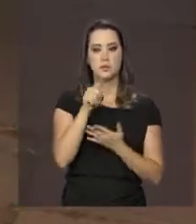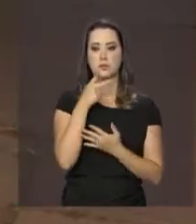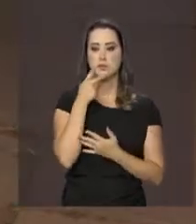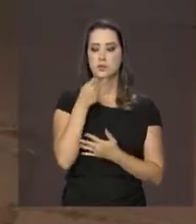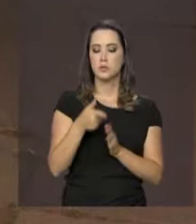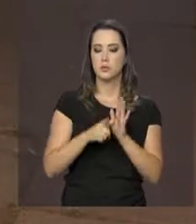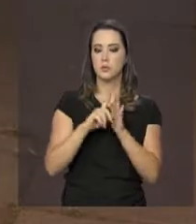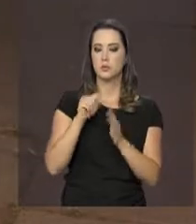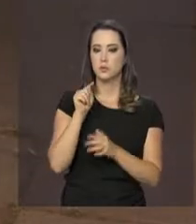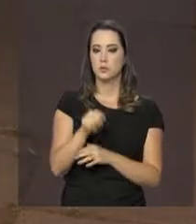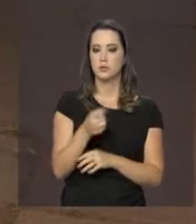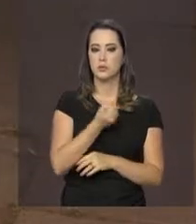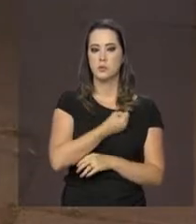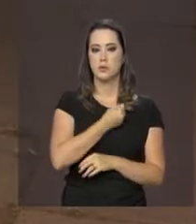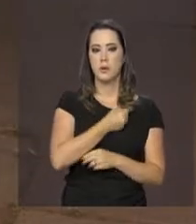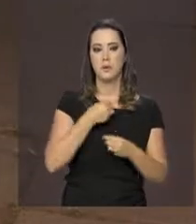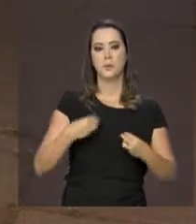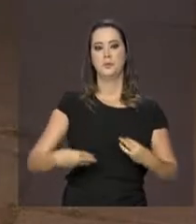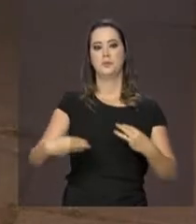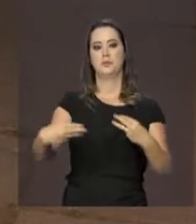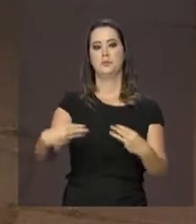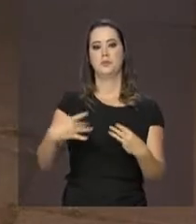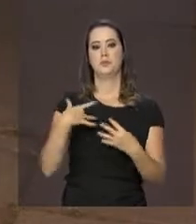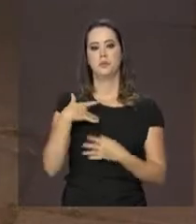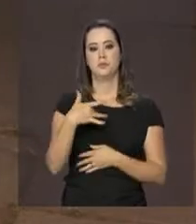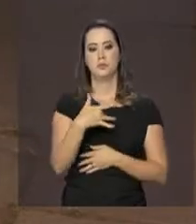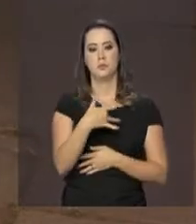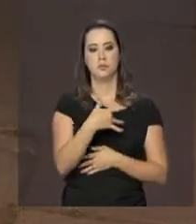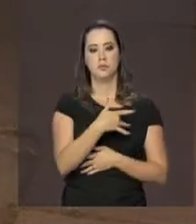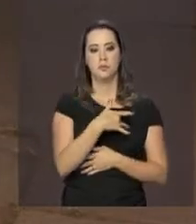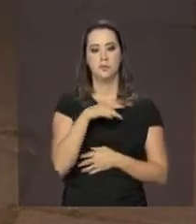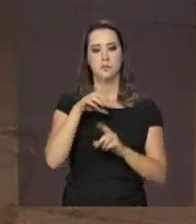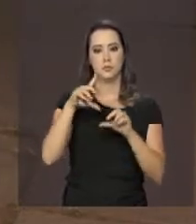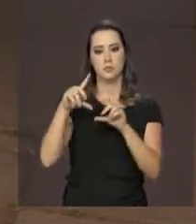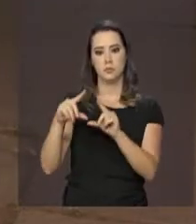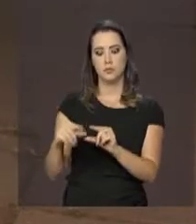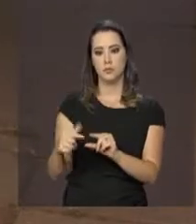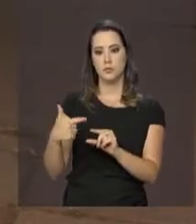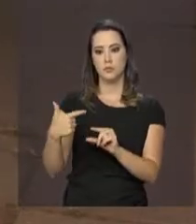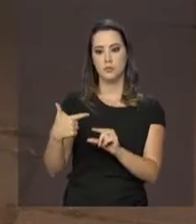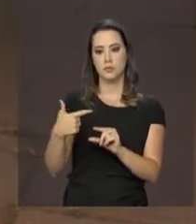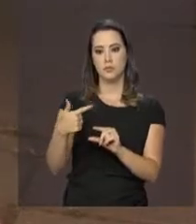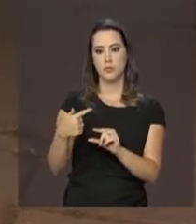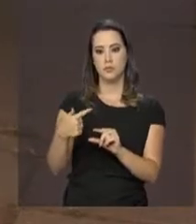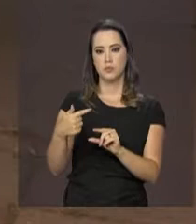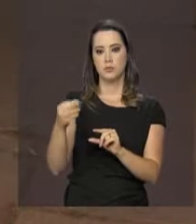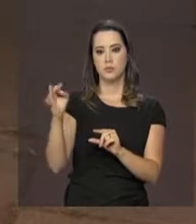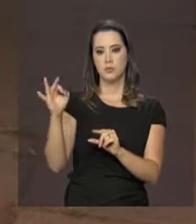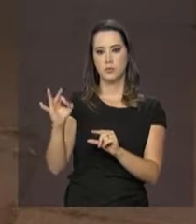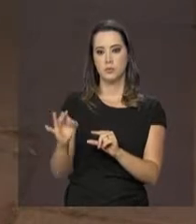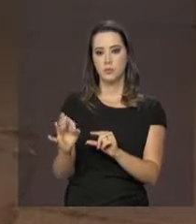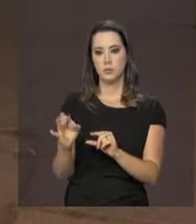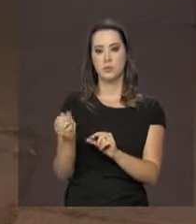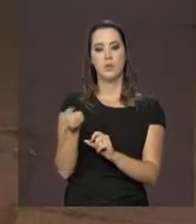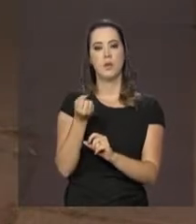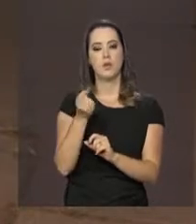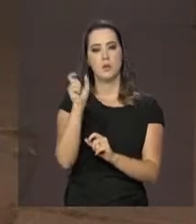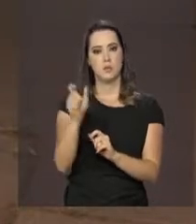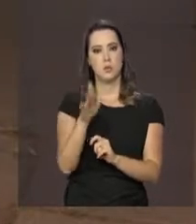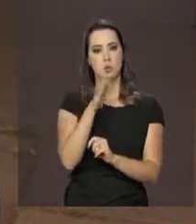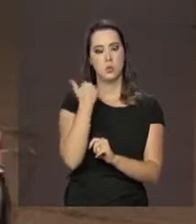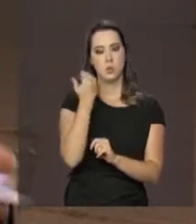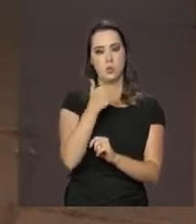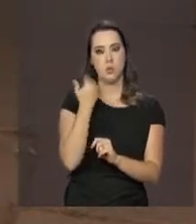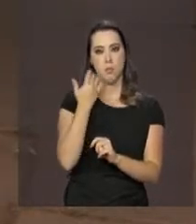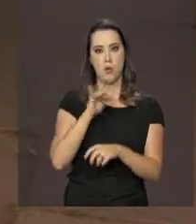disse roberto os números do ministério da saúde mostra uma queda de 27% no número de mortes no trânsito nas capitais